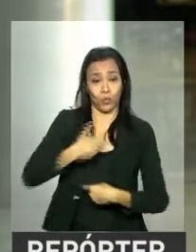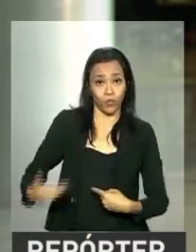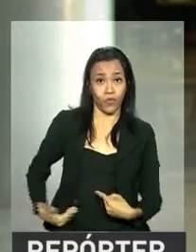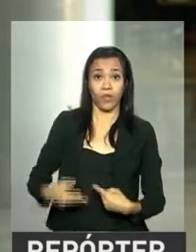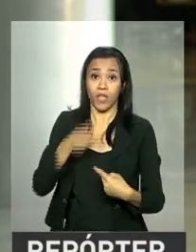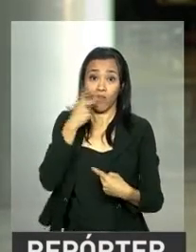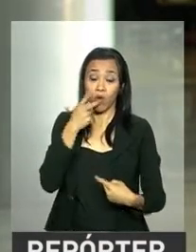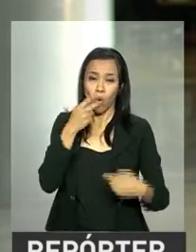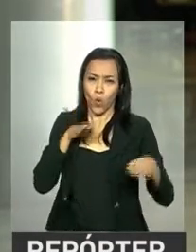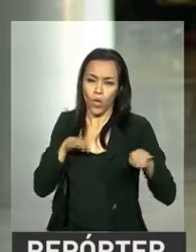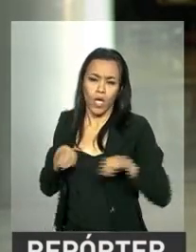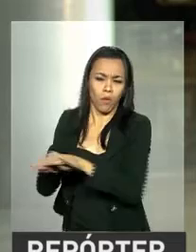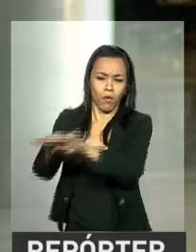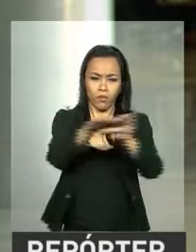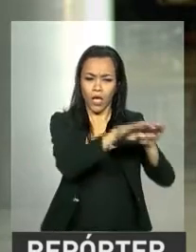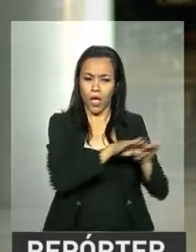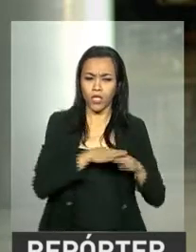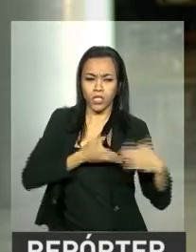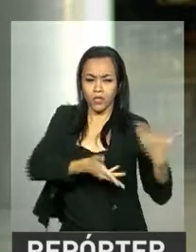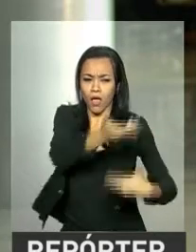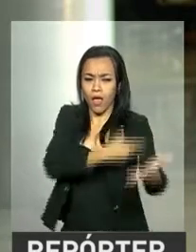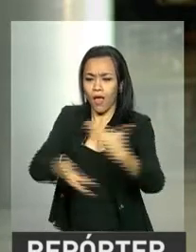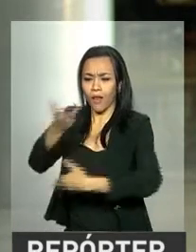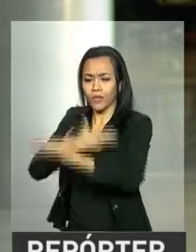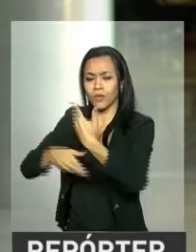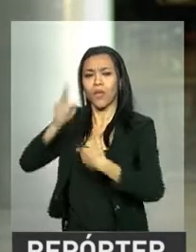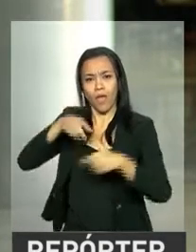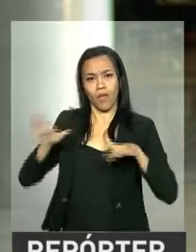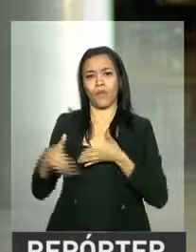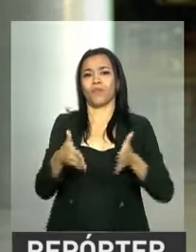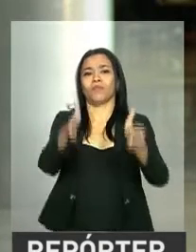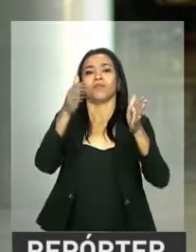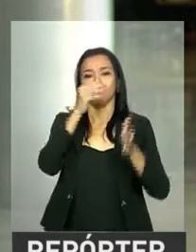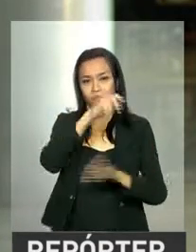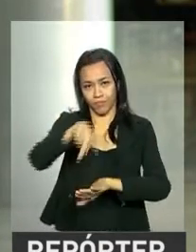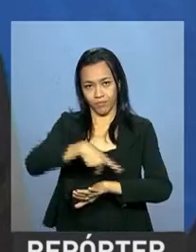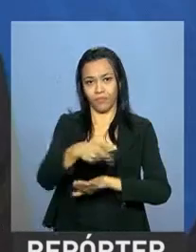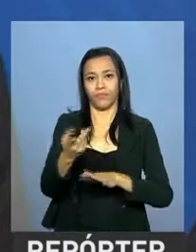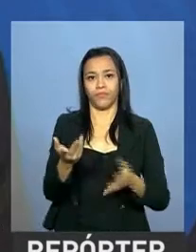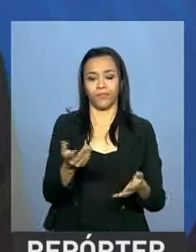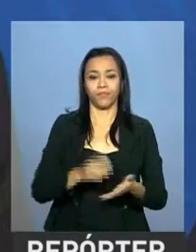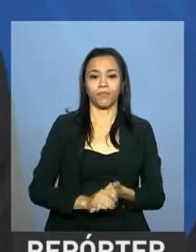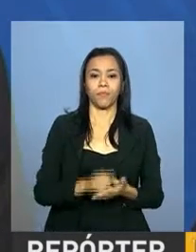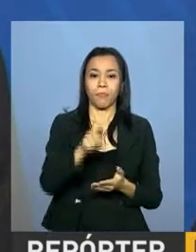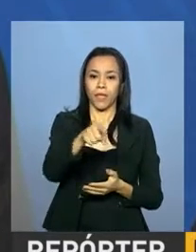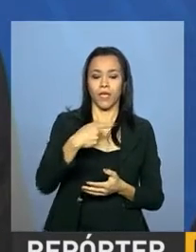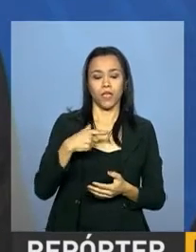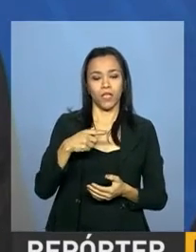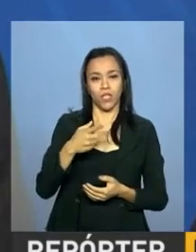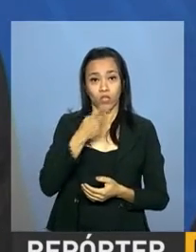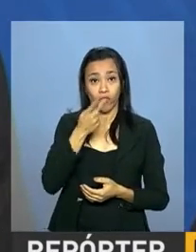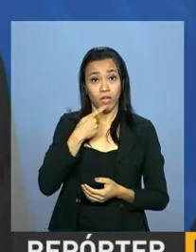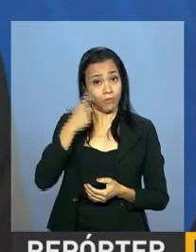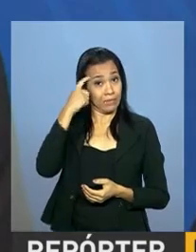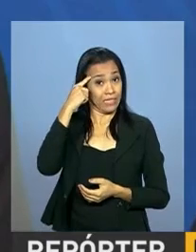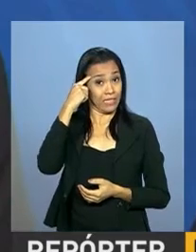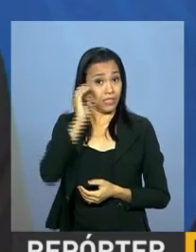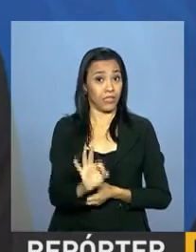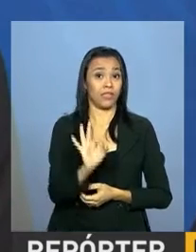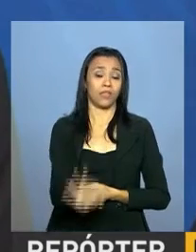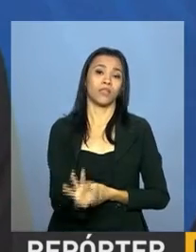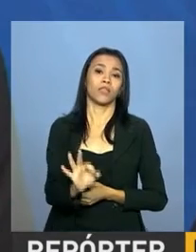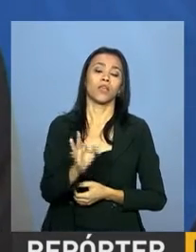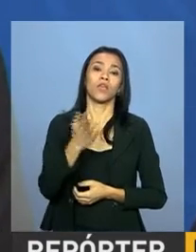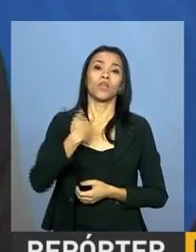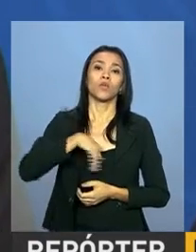das relações exteriores é um caminho a ser seguido vamos ouvi-lo convicto que estou que o